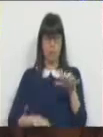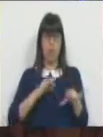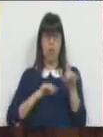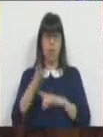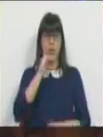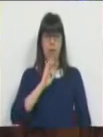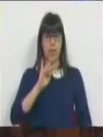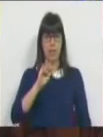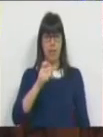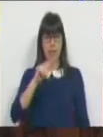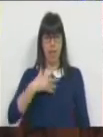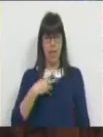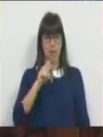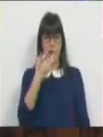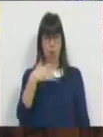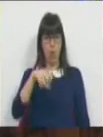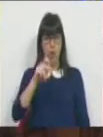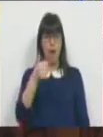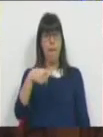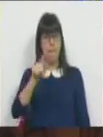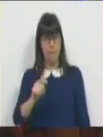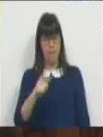senhora deputada Sandra Cunha, do Bloco de Esquerda.